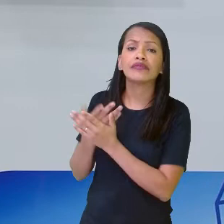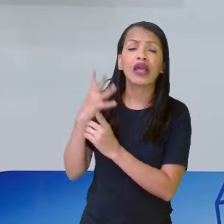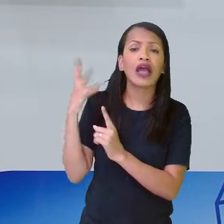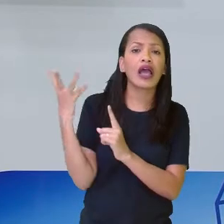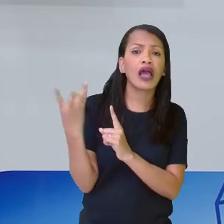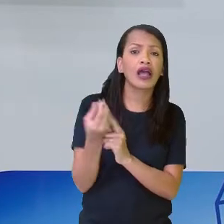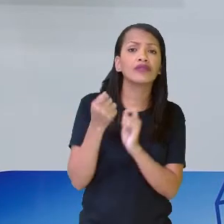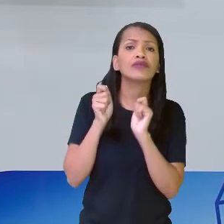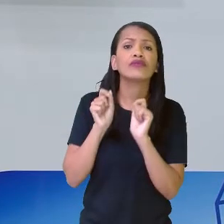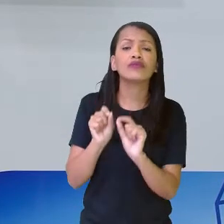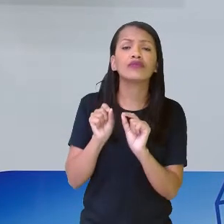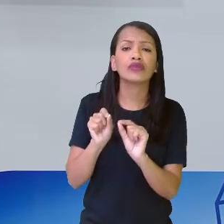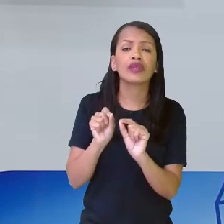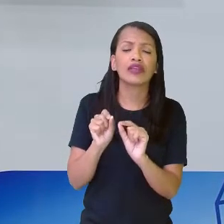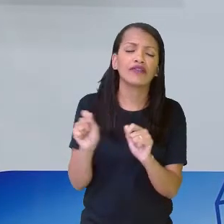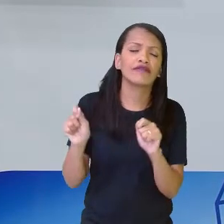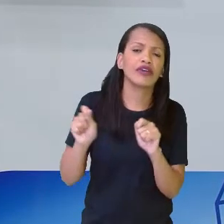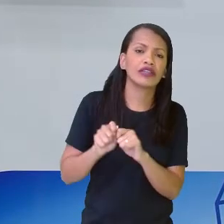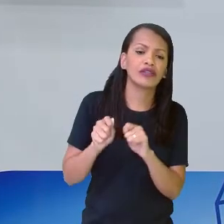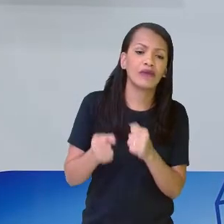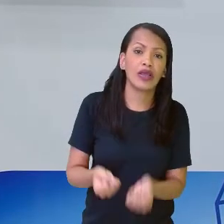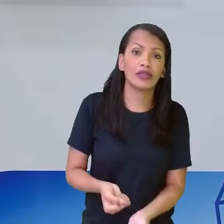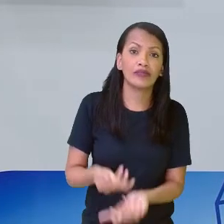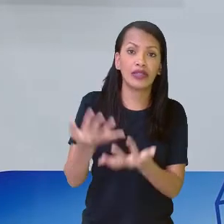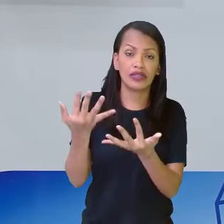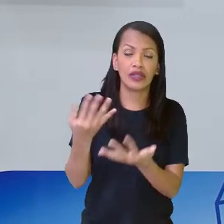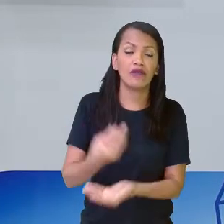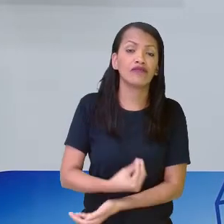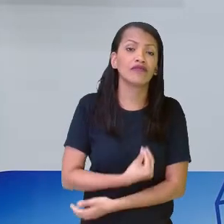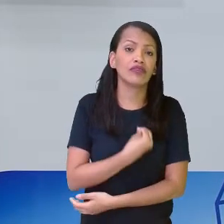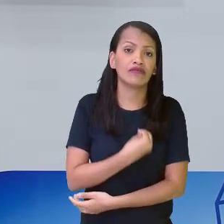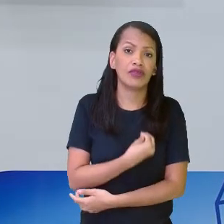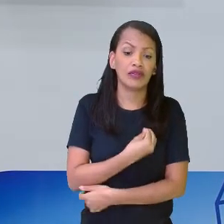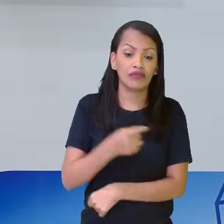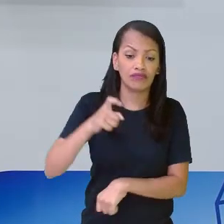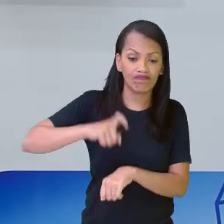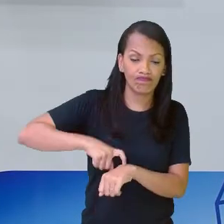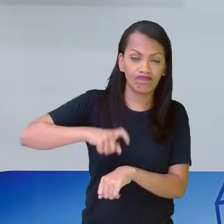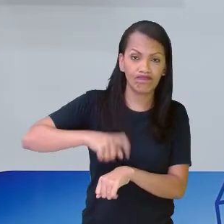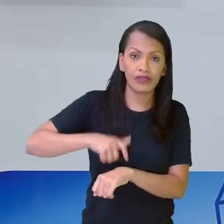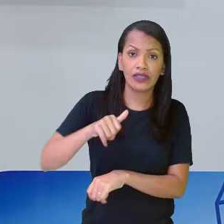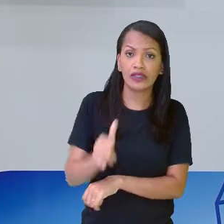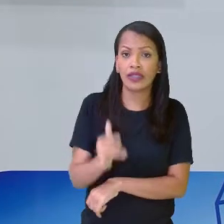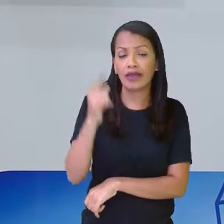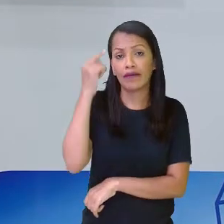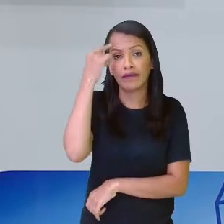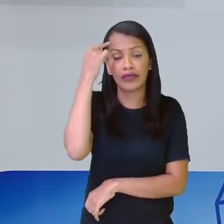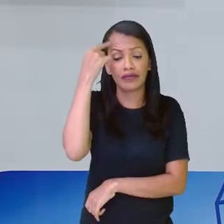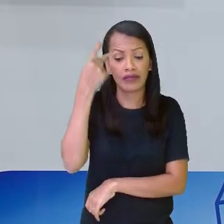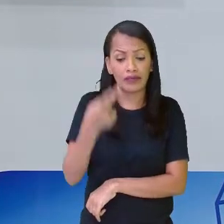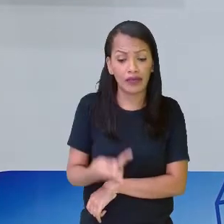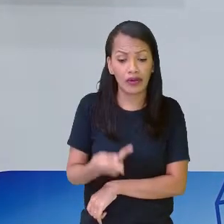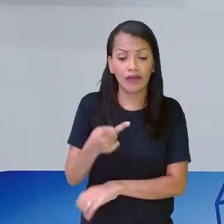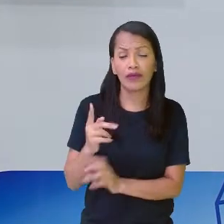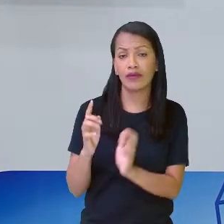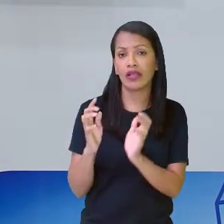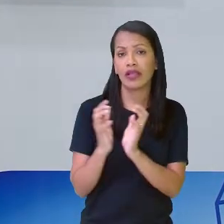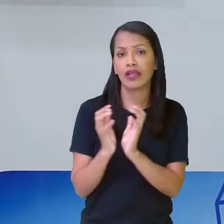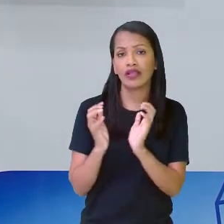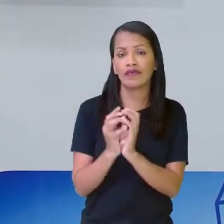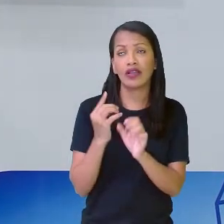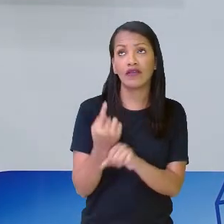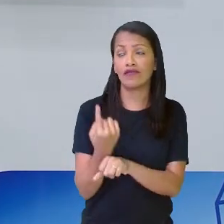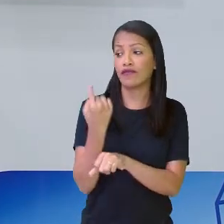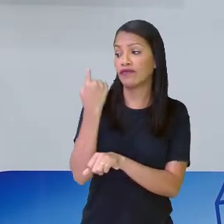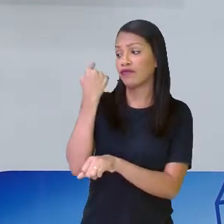ali. Porque aquela arte é a expressão do que eles estavam vivendo naquele momento. Se pensarmos aqui no Recife e voltarmos no